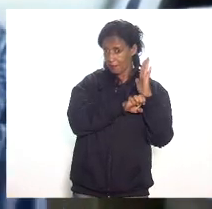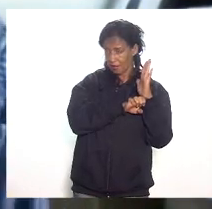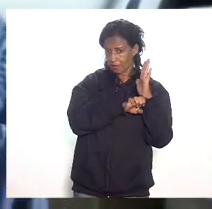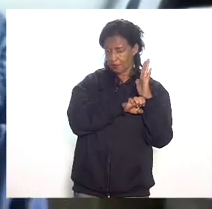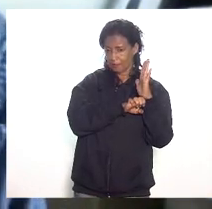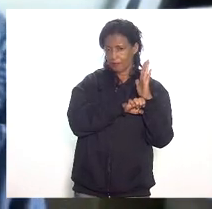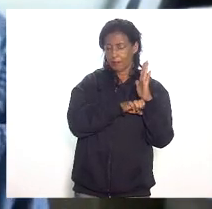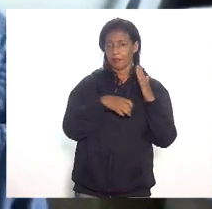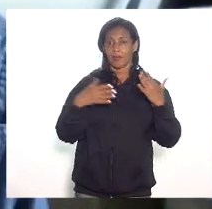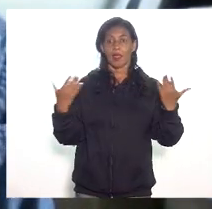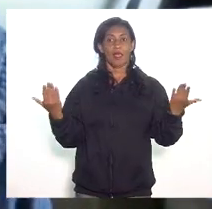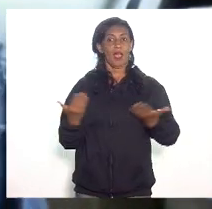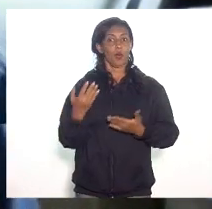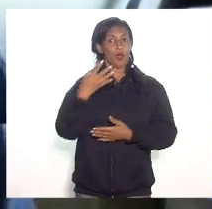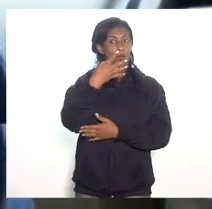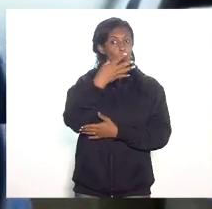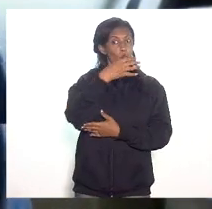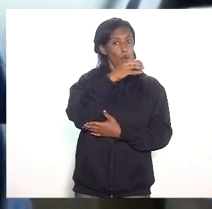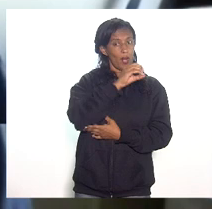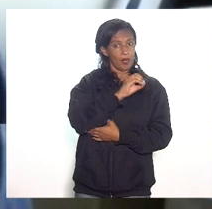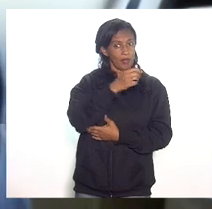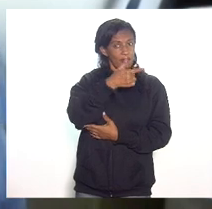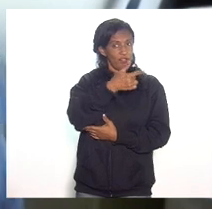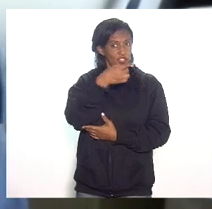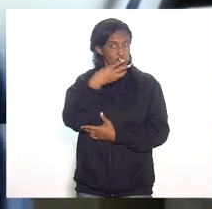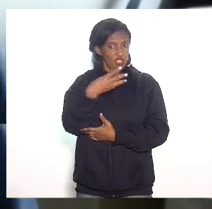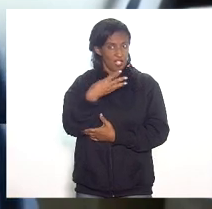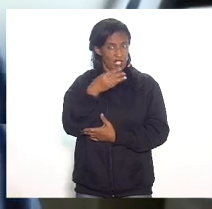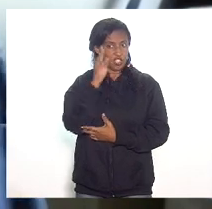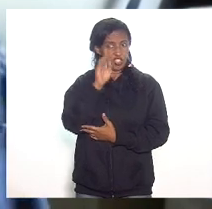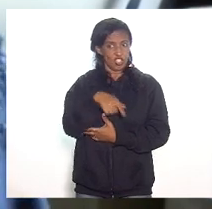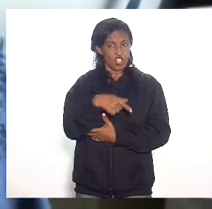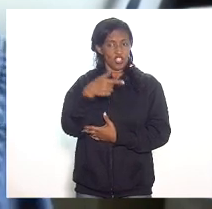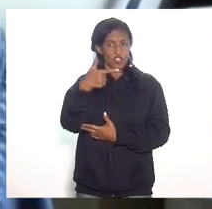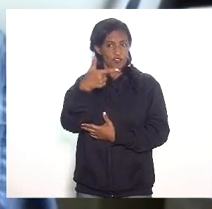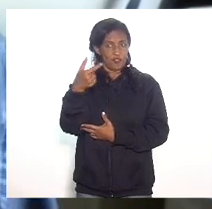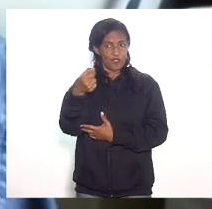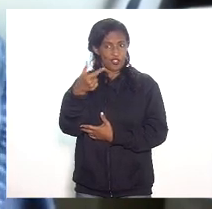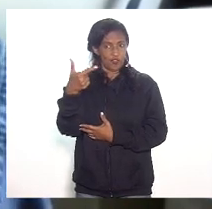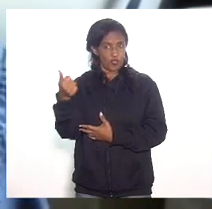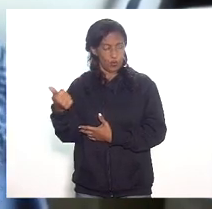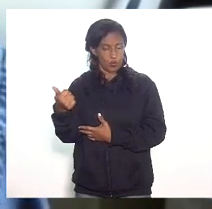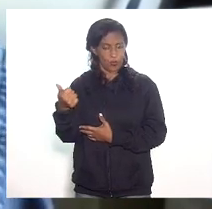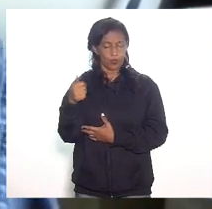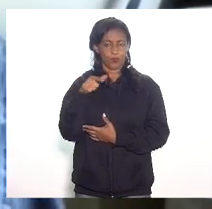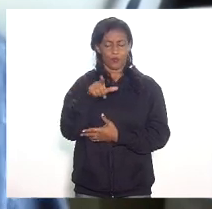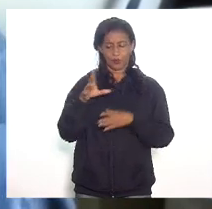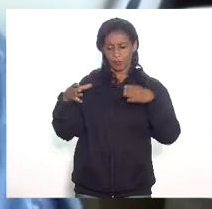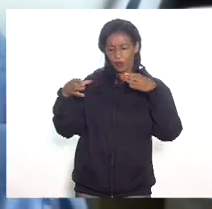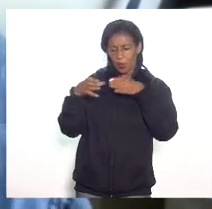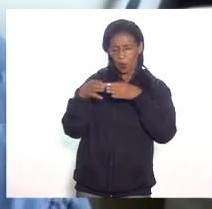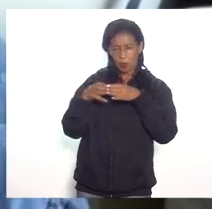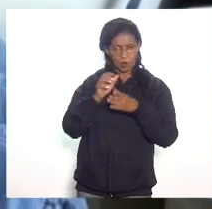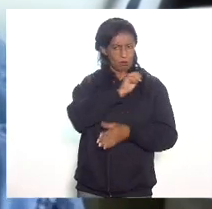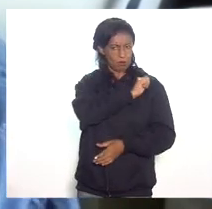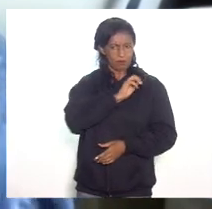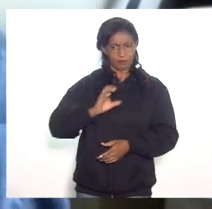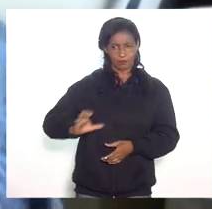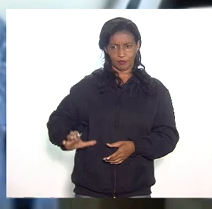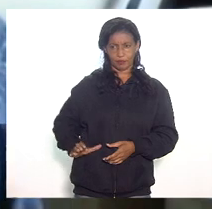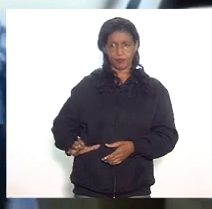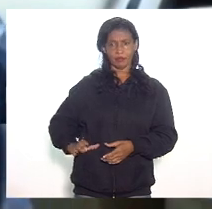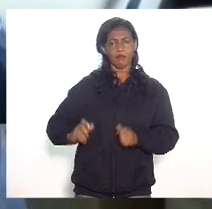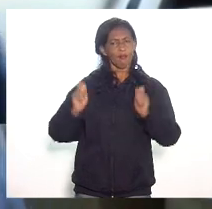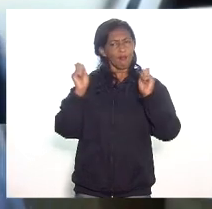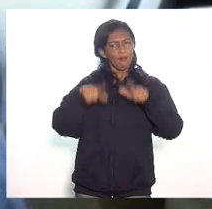40, 23 e 21. Acho que a condução do presidente Andrés Siliano é positiva. É